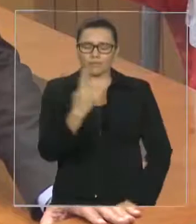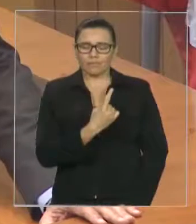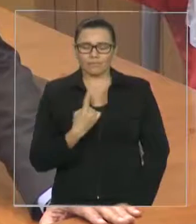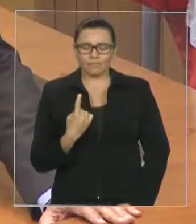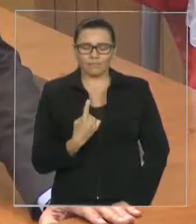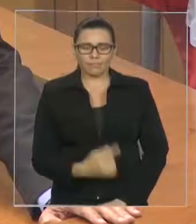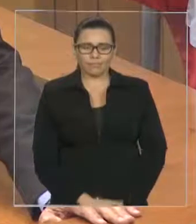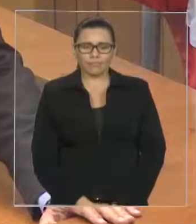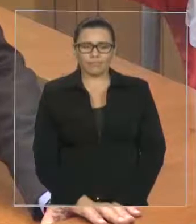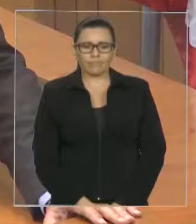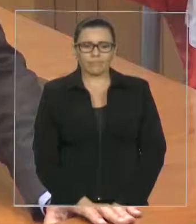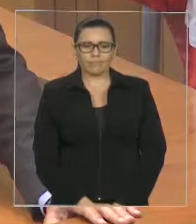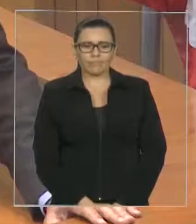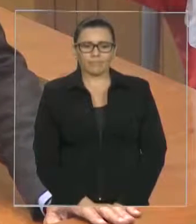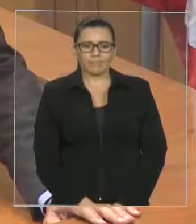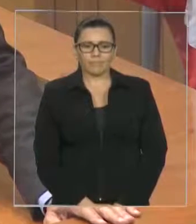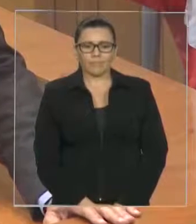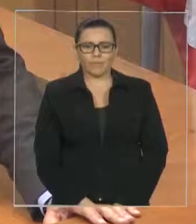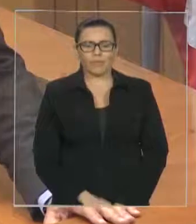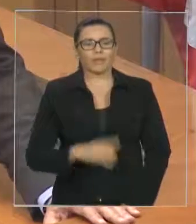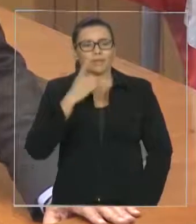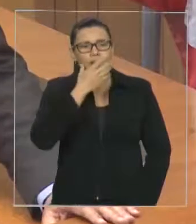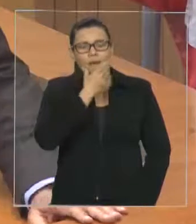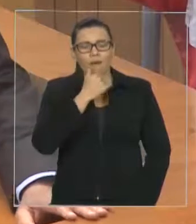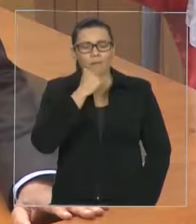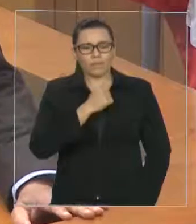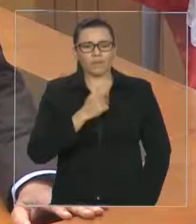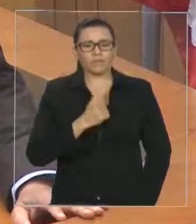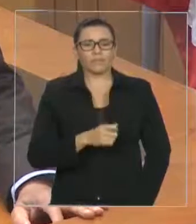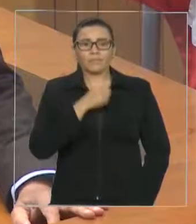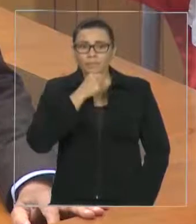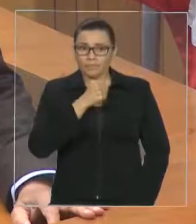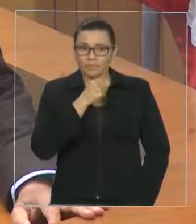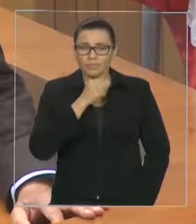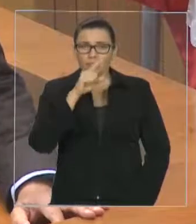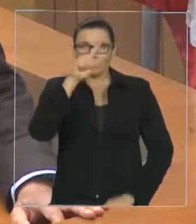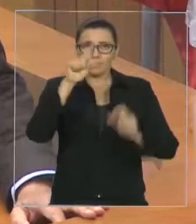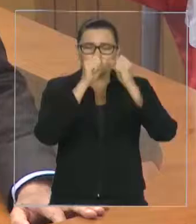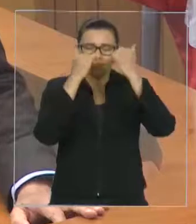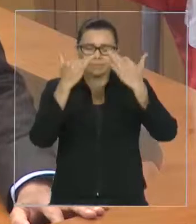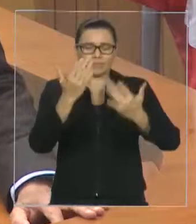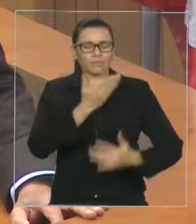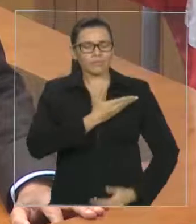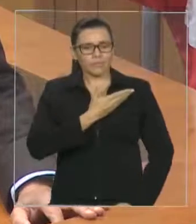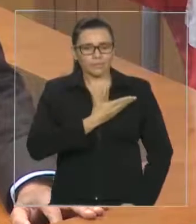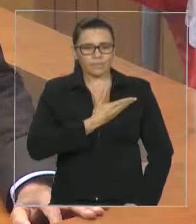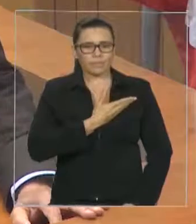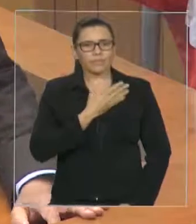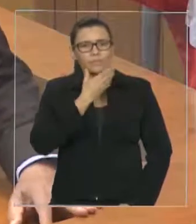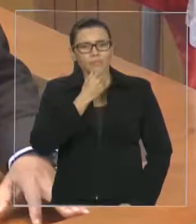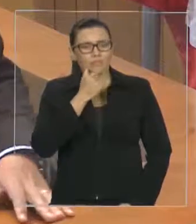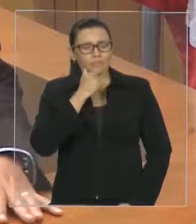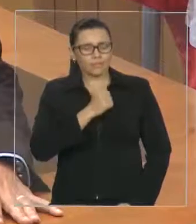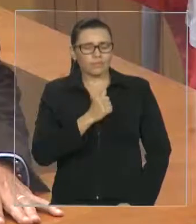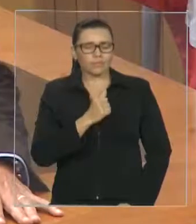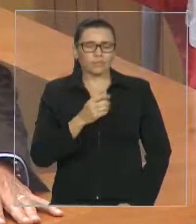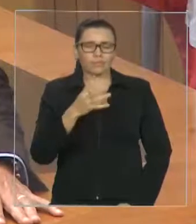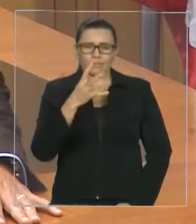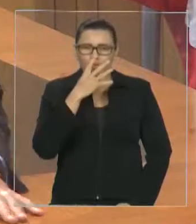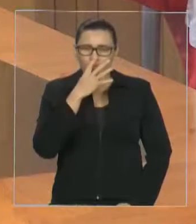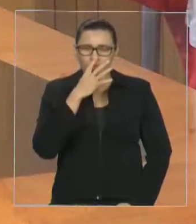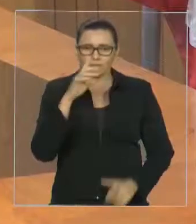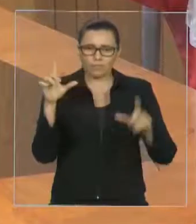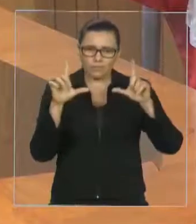Senhoras, senhores deputados, imprensa, galeria, amigos e amigas que nos assistem através da TV